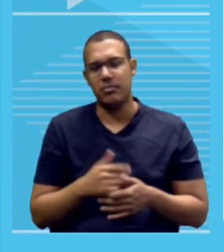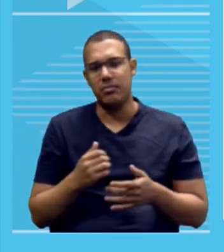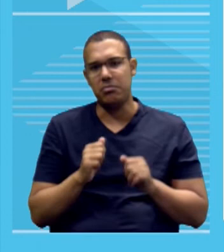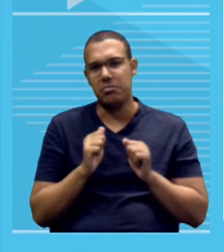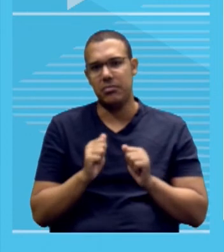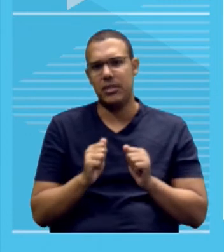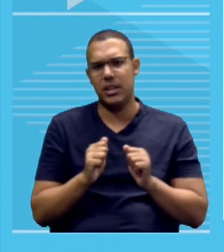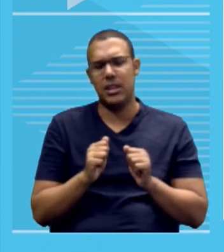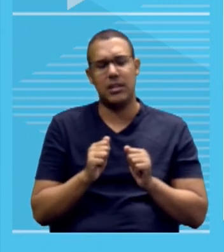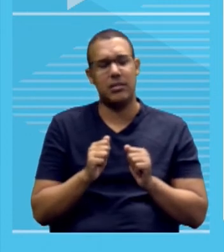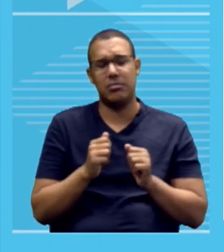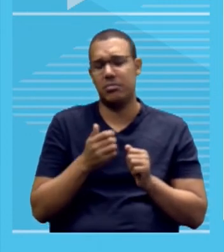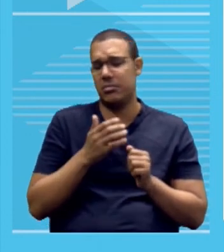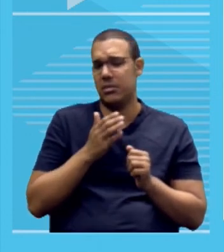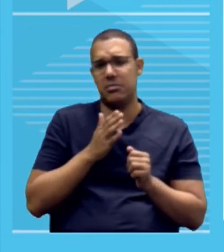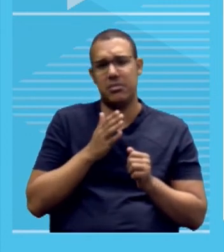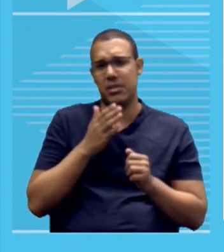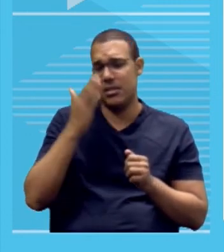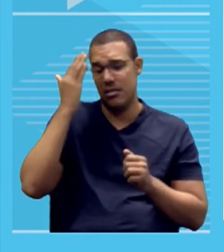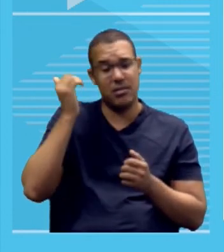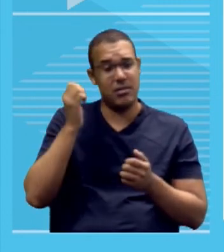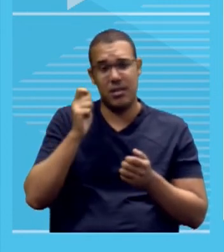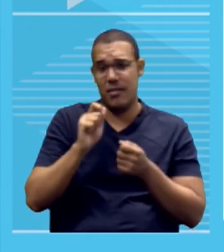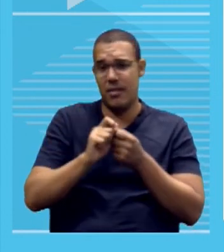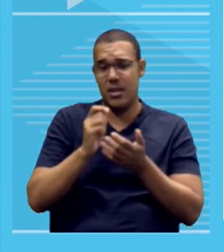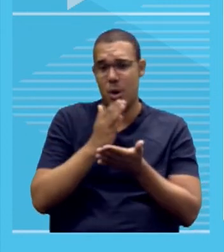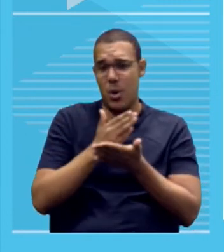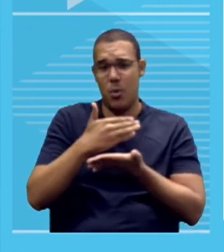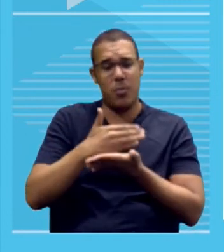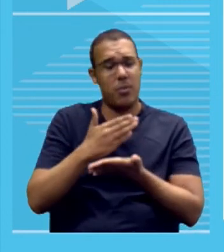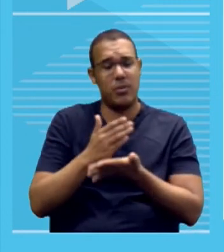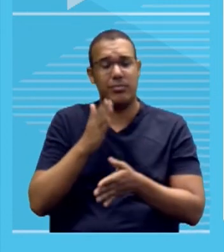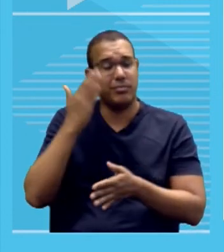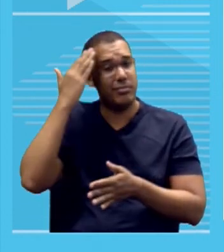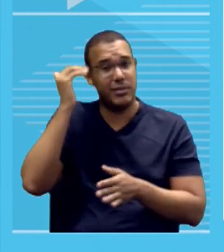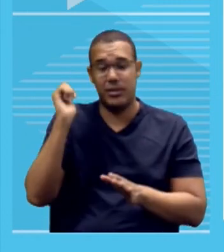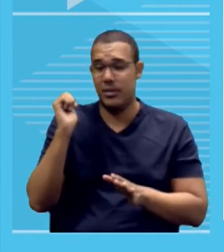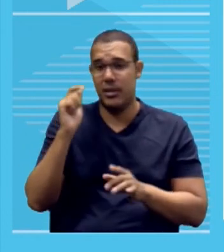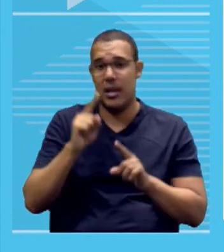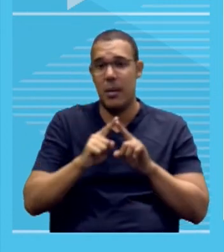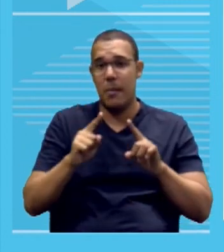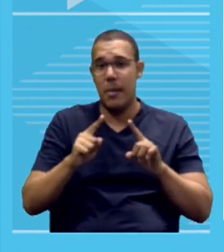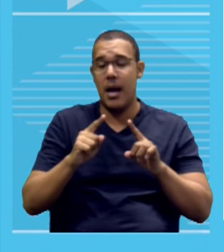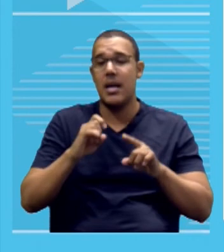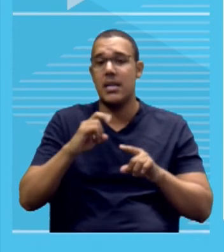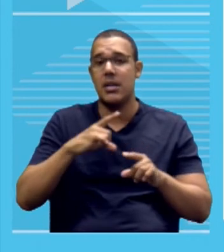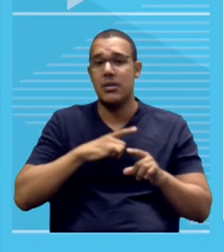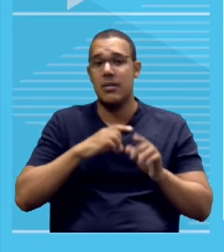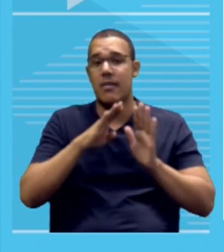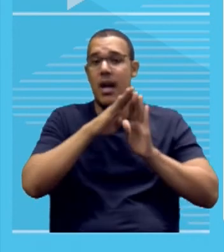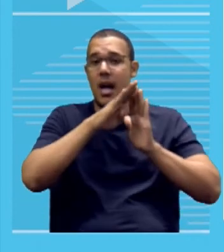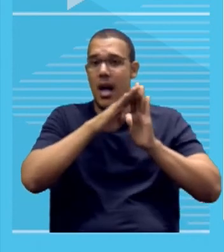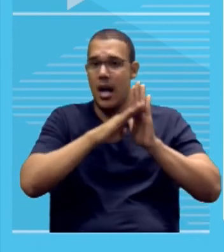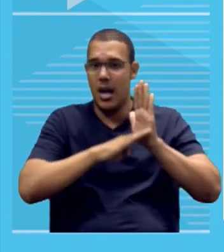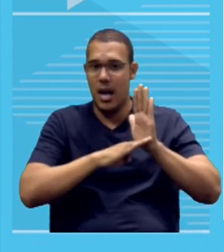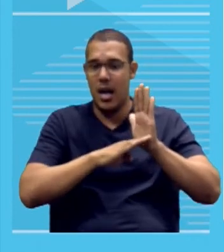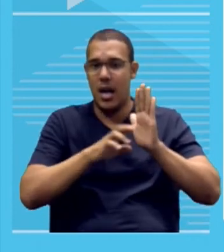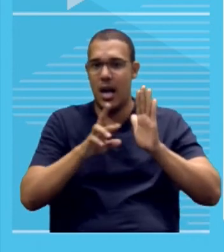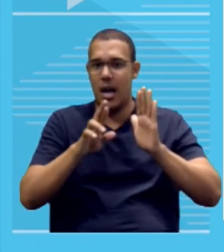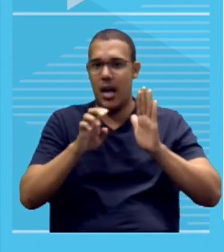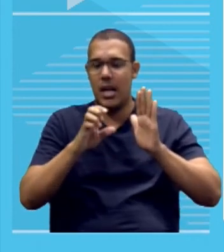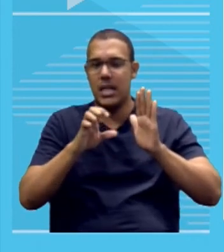fazer um bolo de cenoura o chocolate não eu não sei mas se eu tiver a receita e é claro a receita